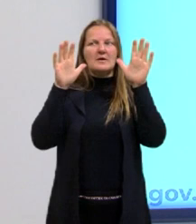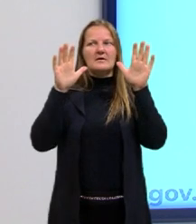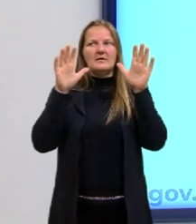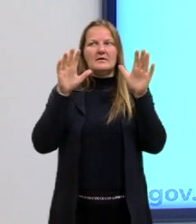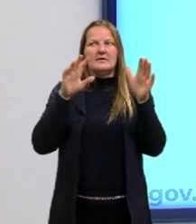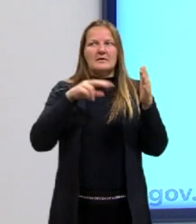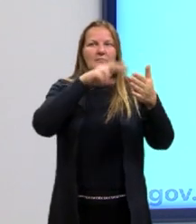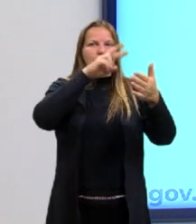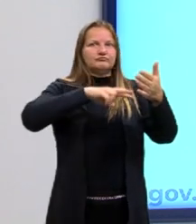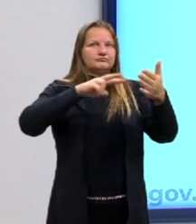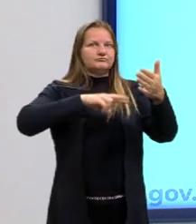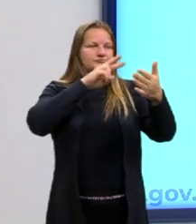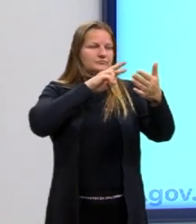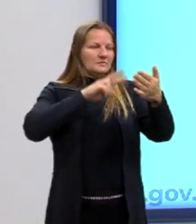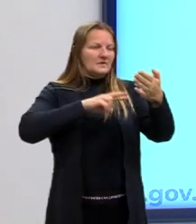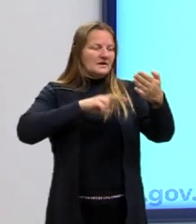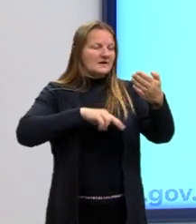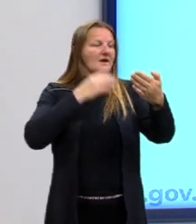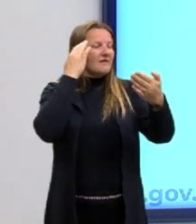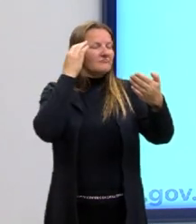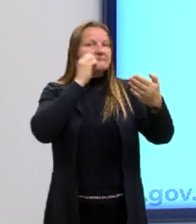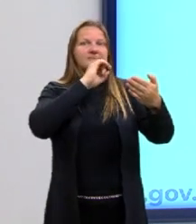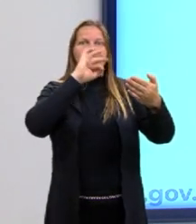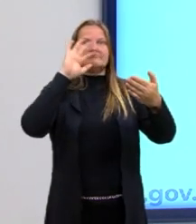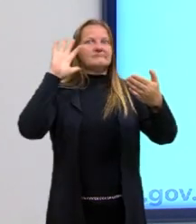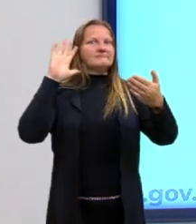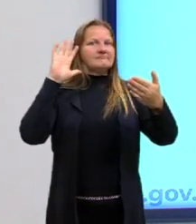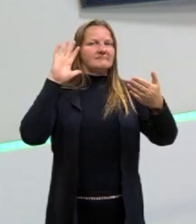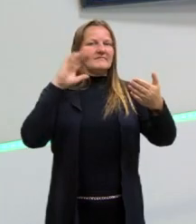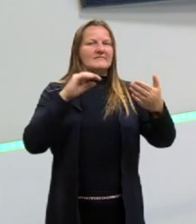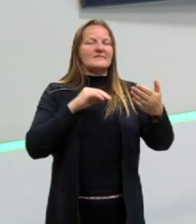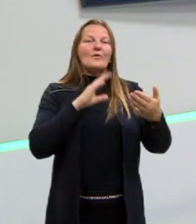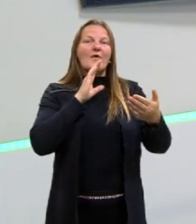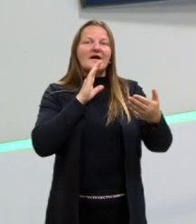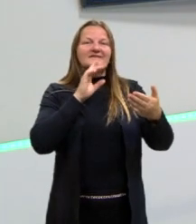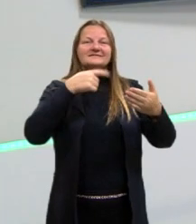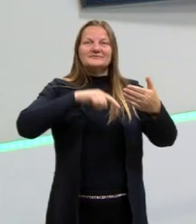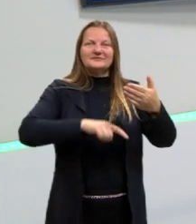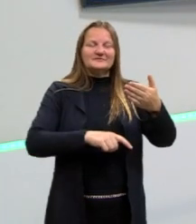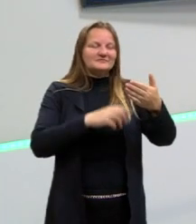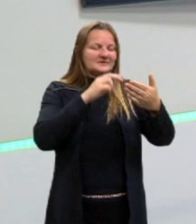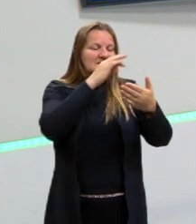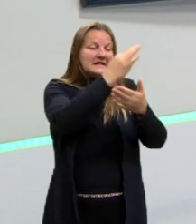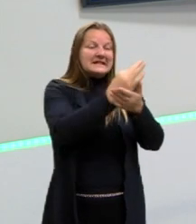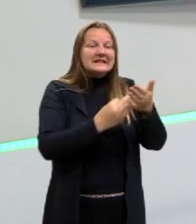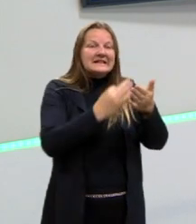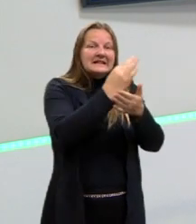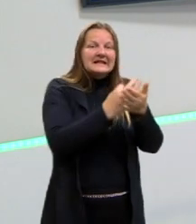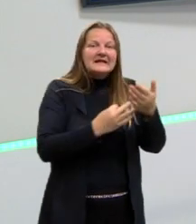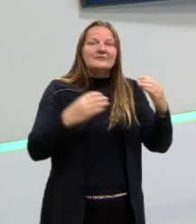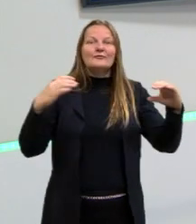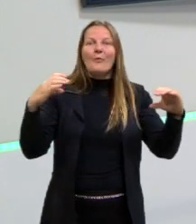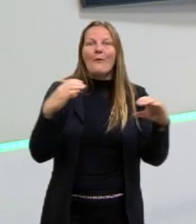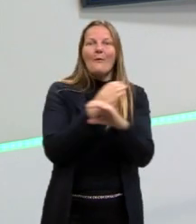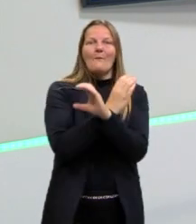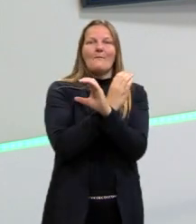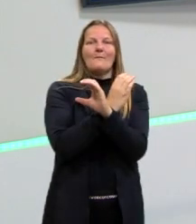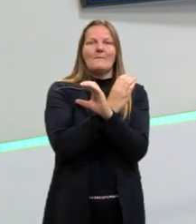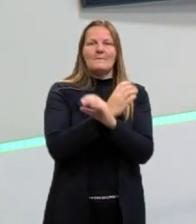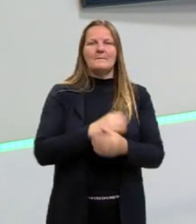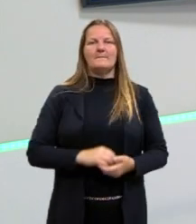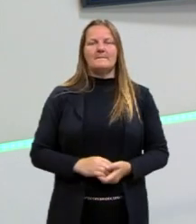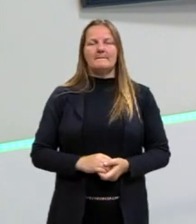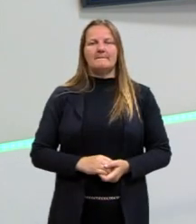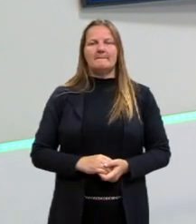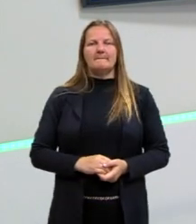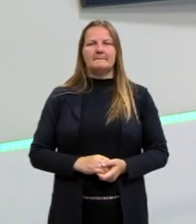ler. Ou seja, eu consigo interpretar o texto em todas as suas nuances,